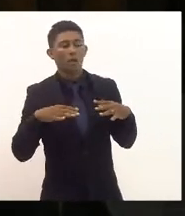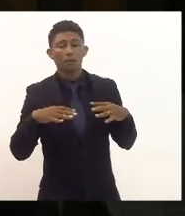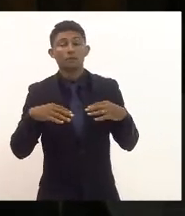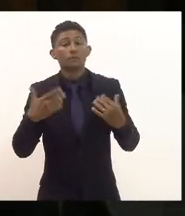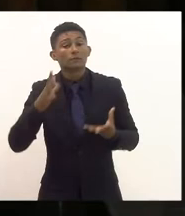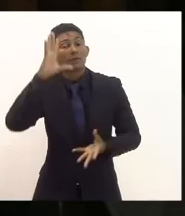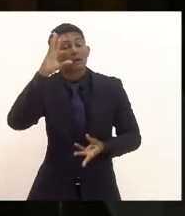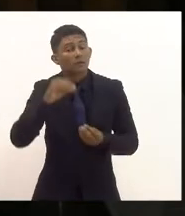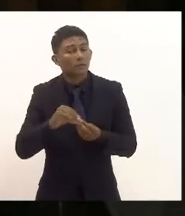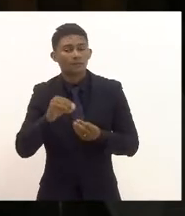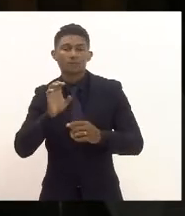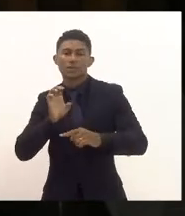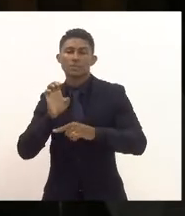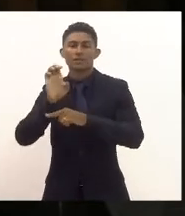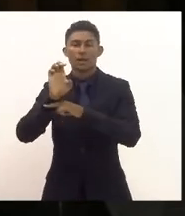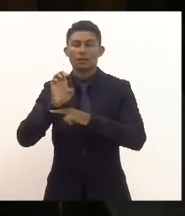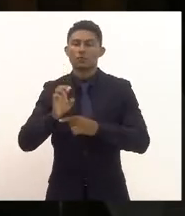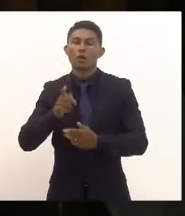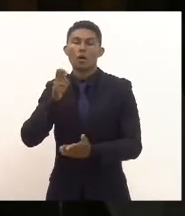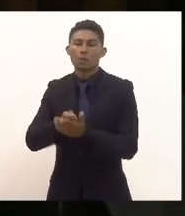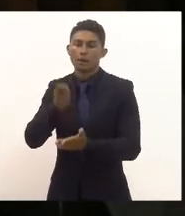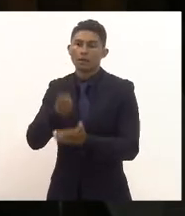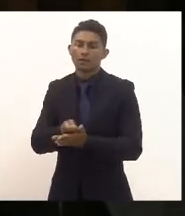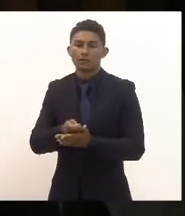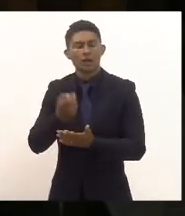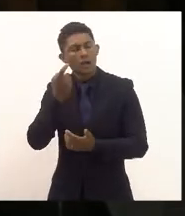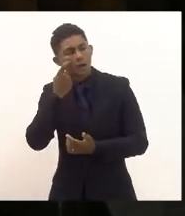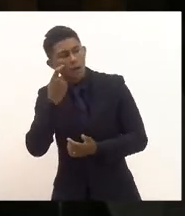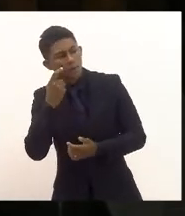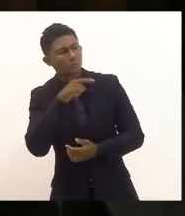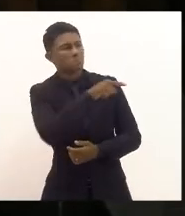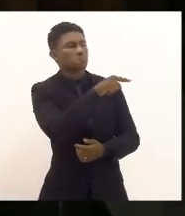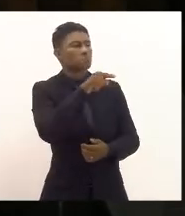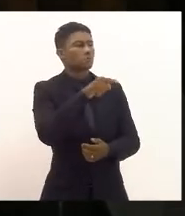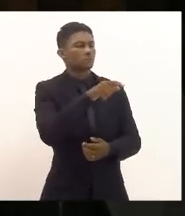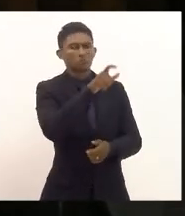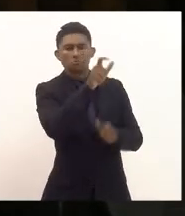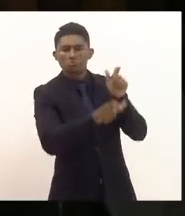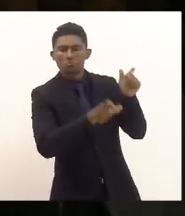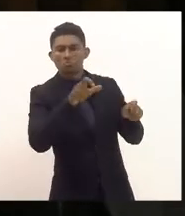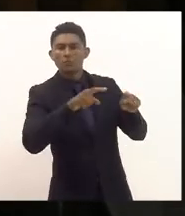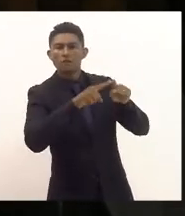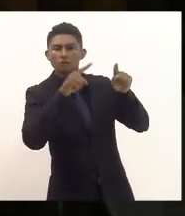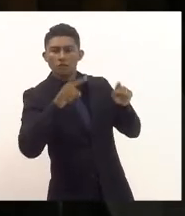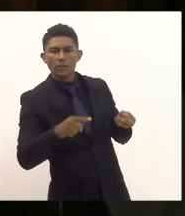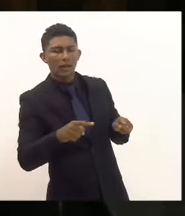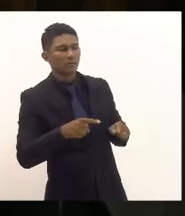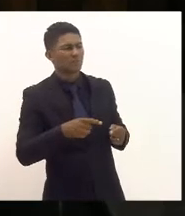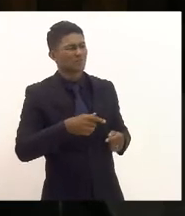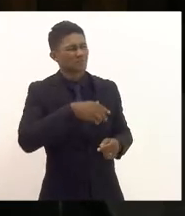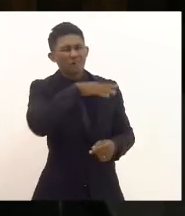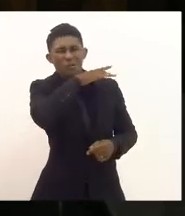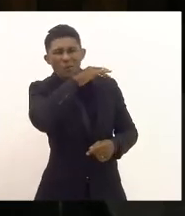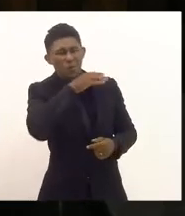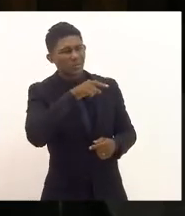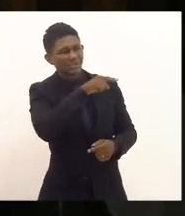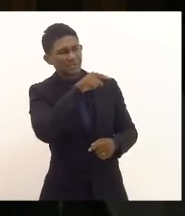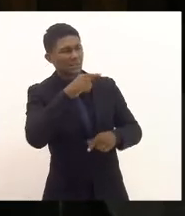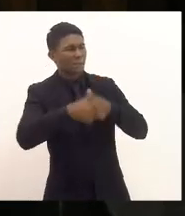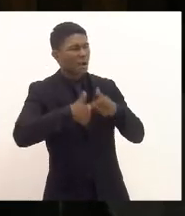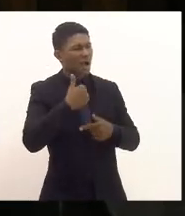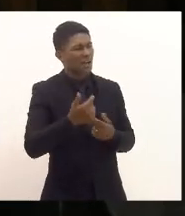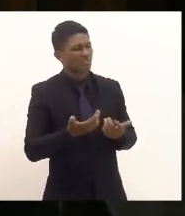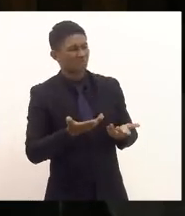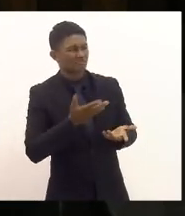obrigação do Estado ser capaz de peneirar àqueles maus servidores àqueles maus agentes públicos